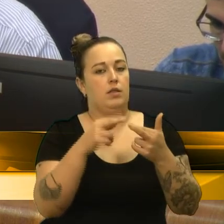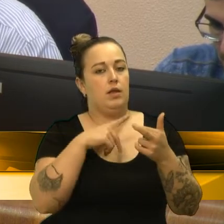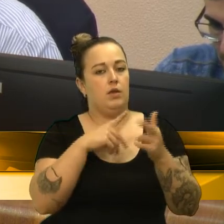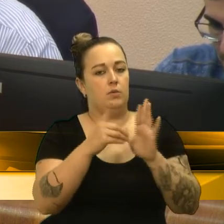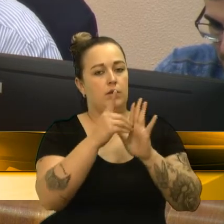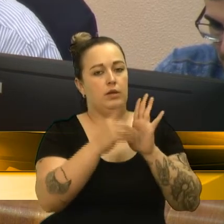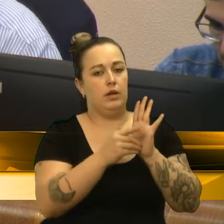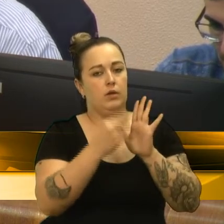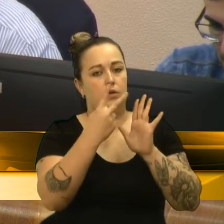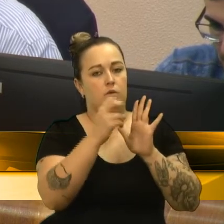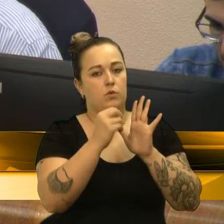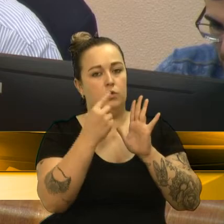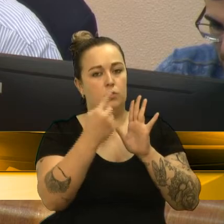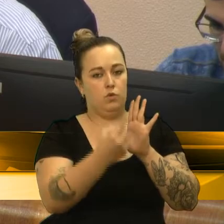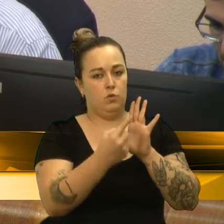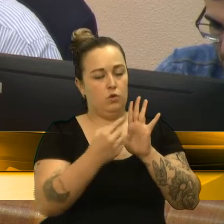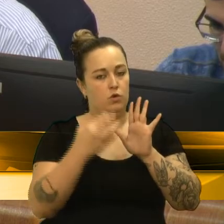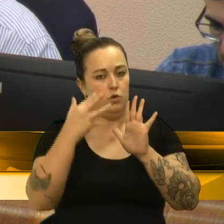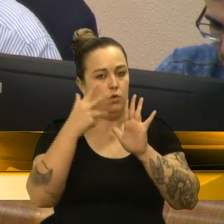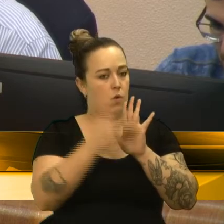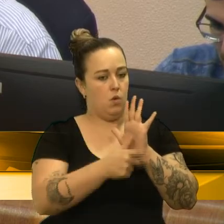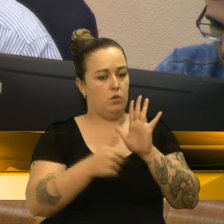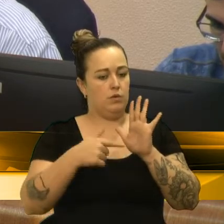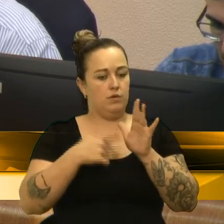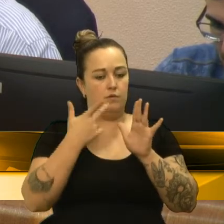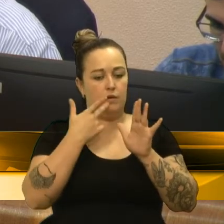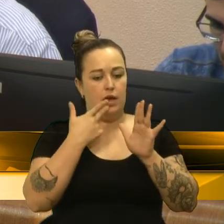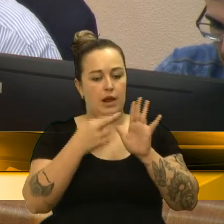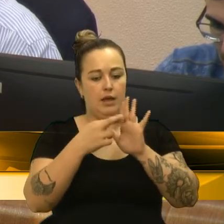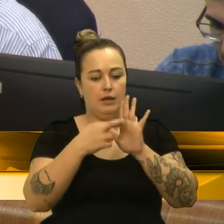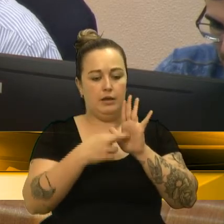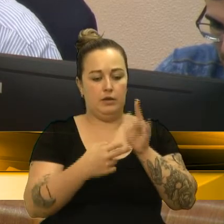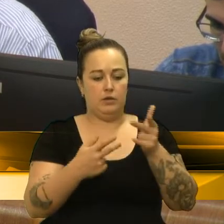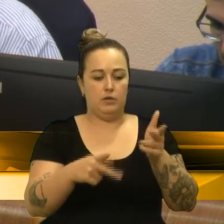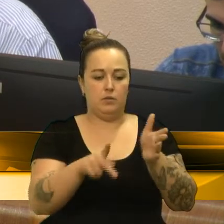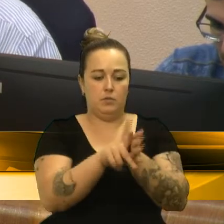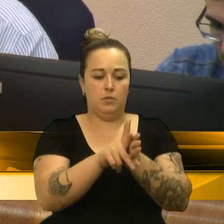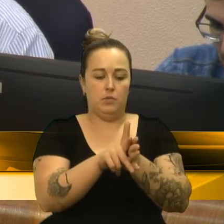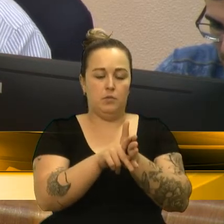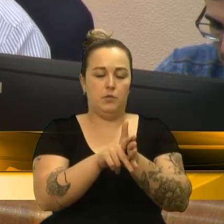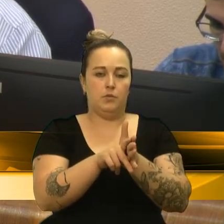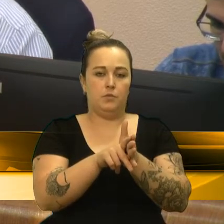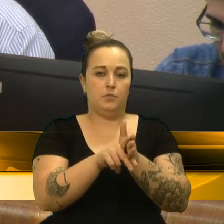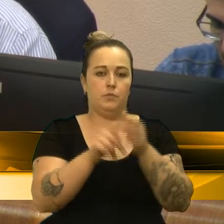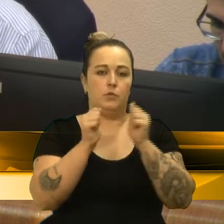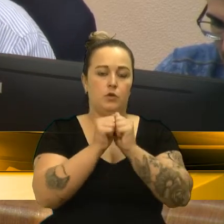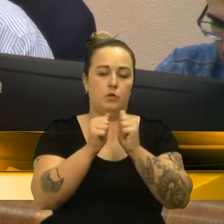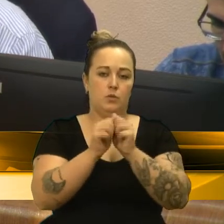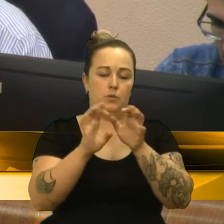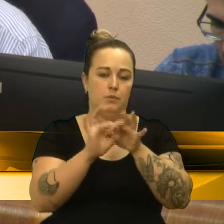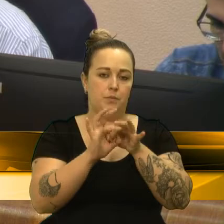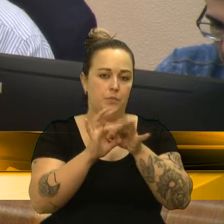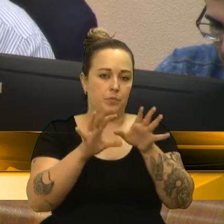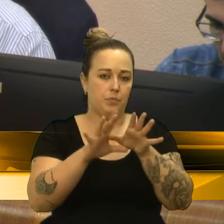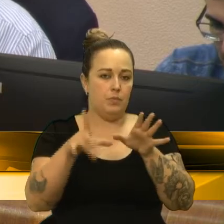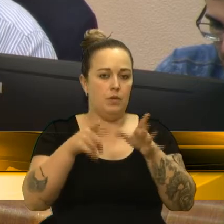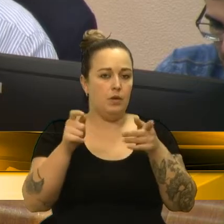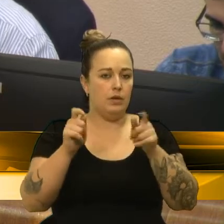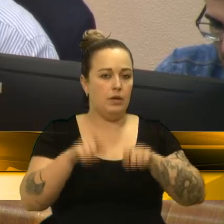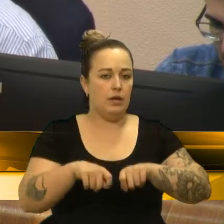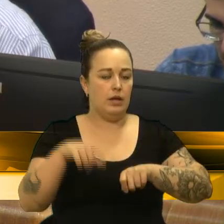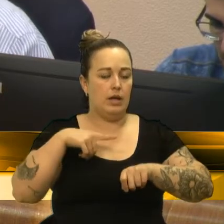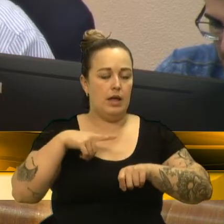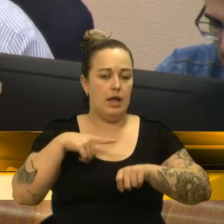201/67, para que todos os efeitos não disponham acerca da regulação de eventual vedação ou cerceamento relativo ou impossibilitador de que as